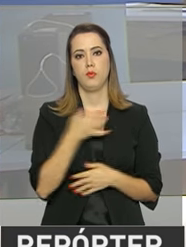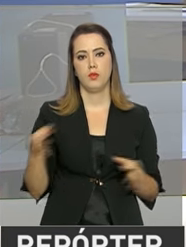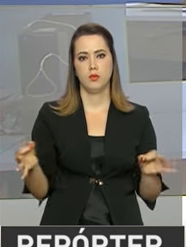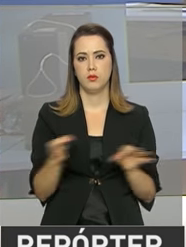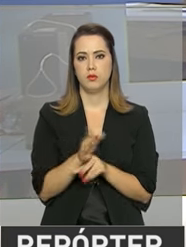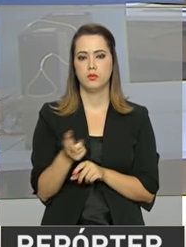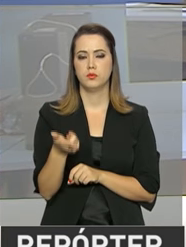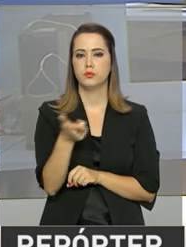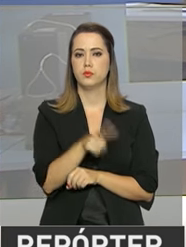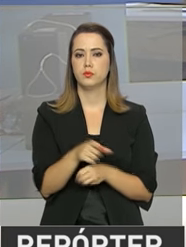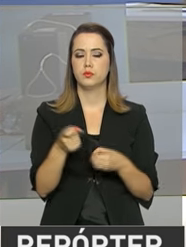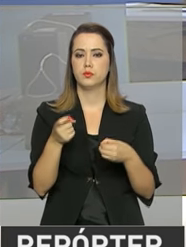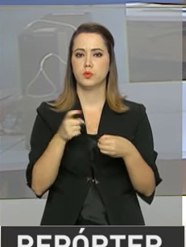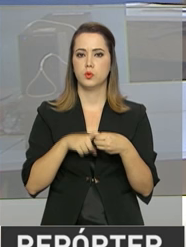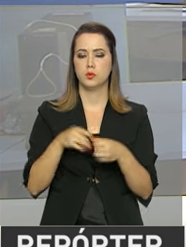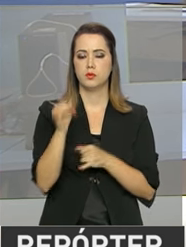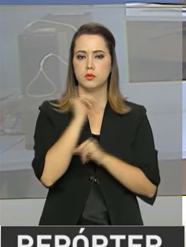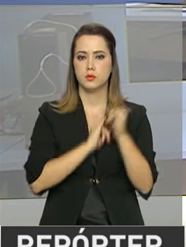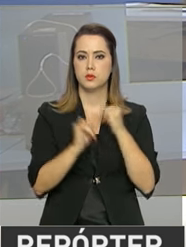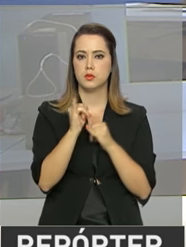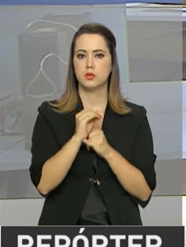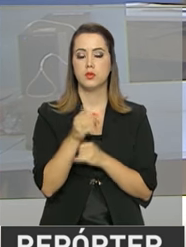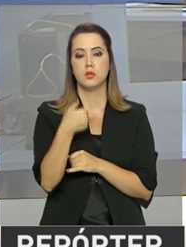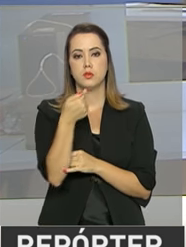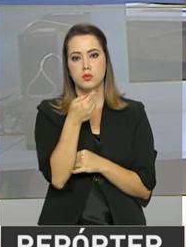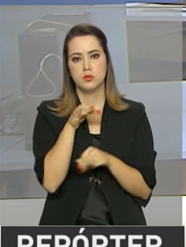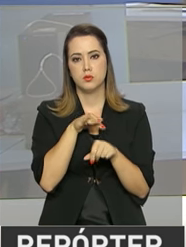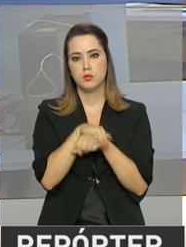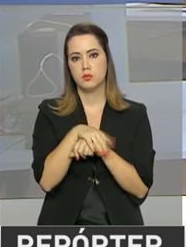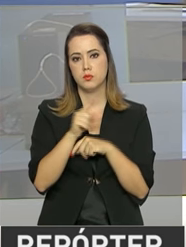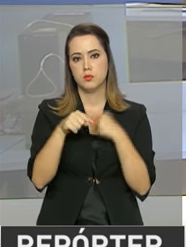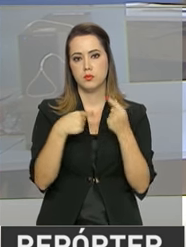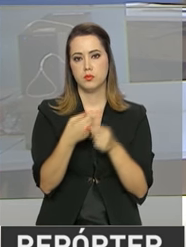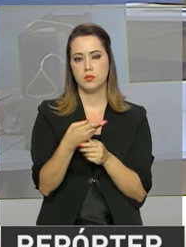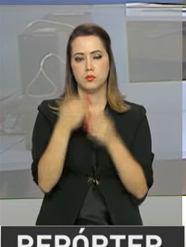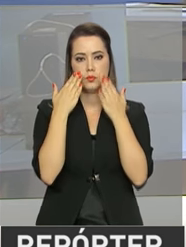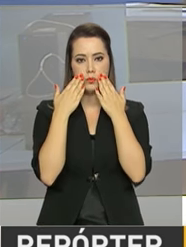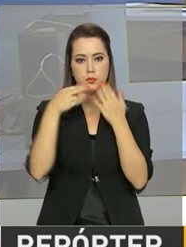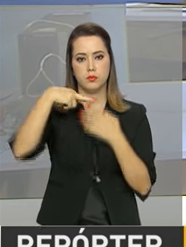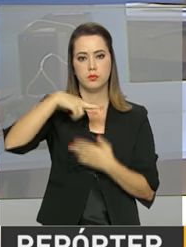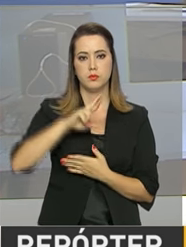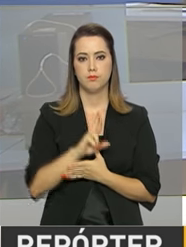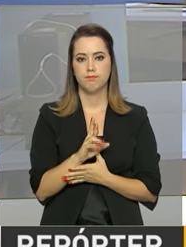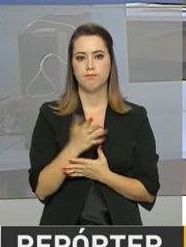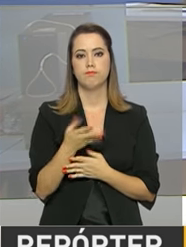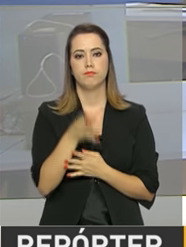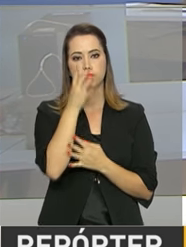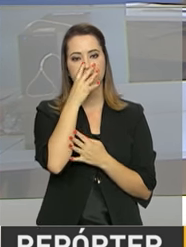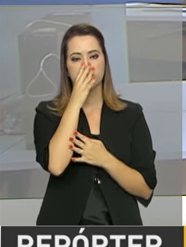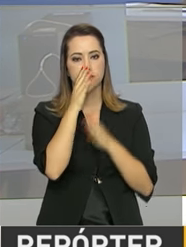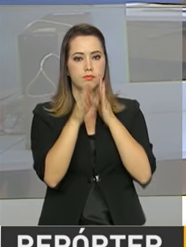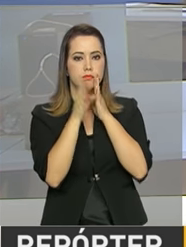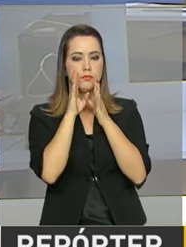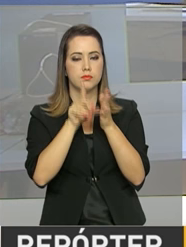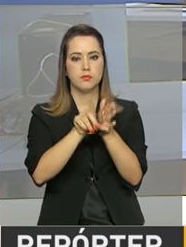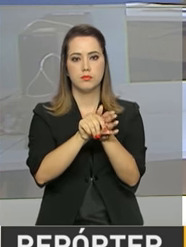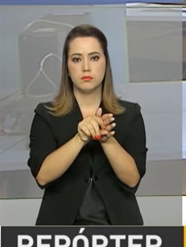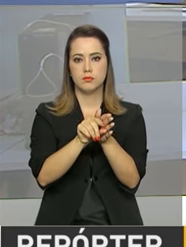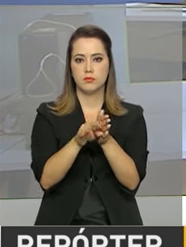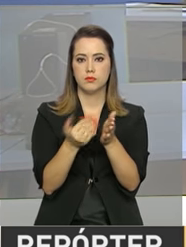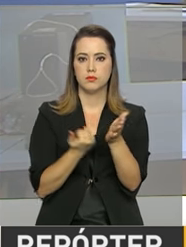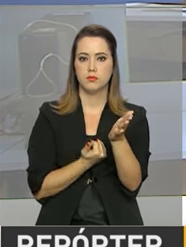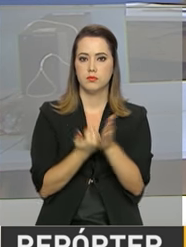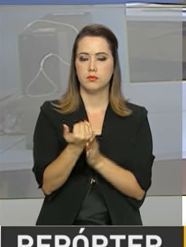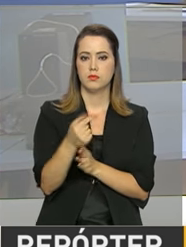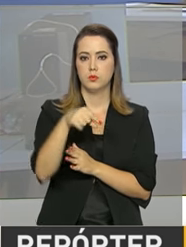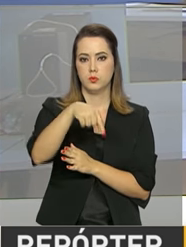aqui. Podemos voltar a qualquer momento com outras informações ou às 19h na próxima edição do Repórter NBR. Acompanhe também as novidades em nossas